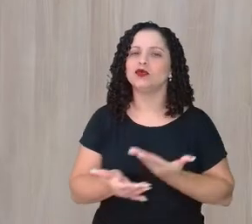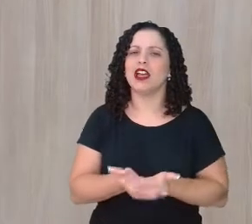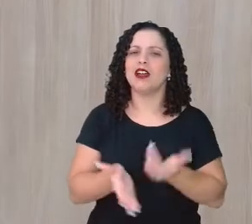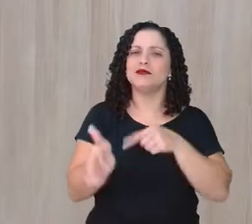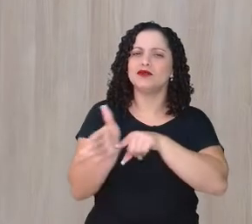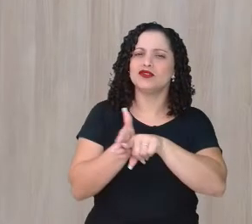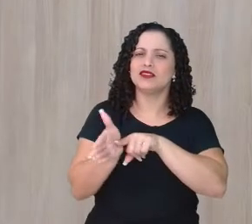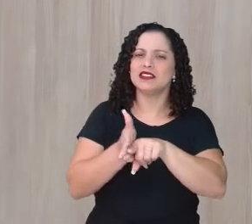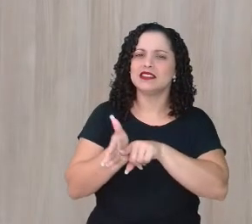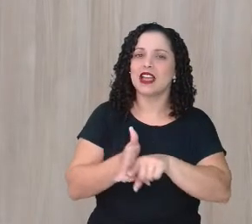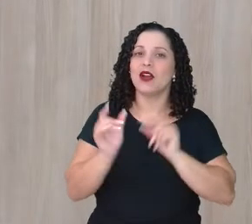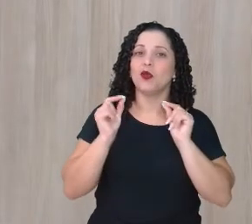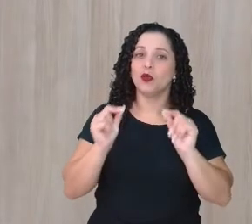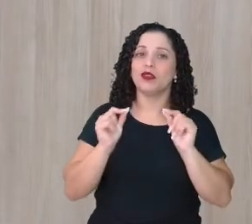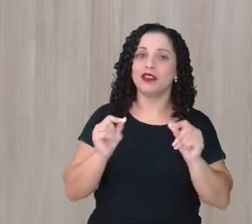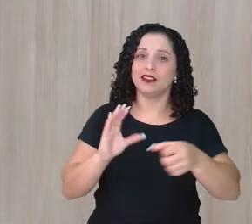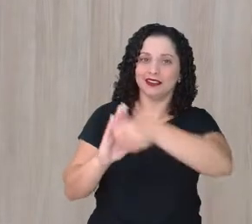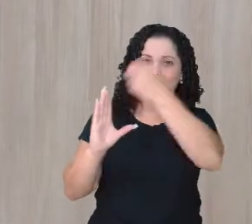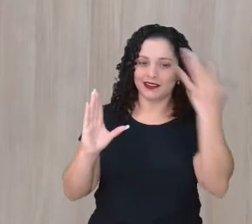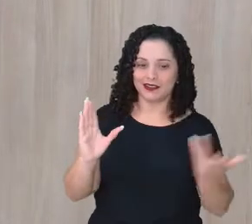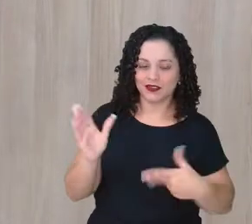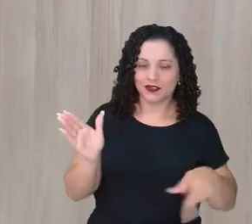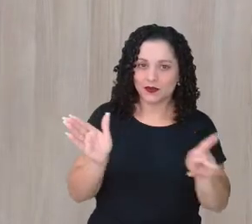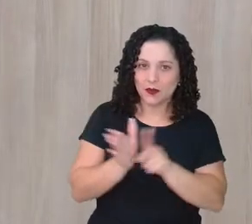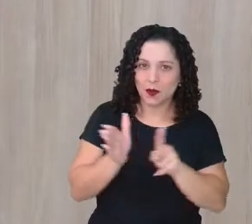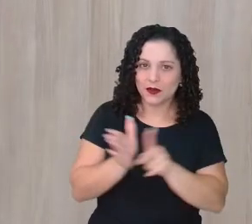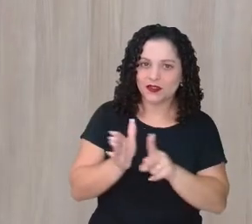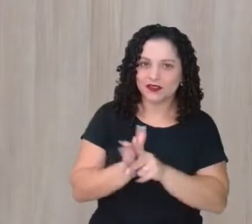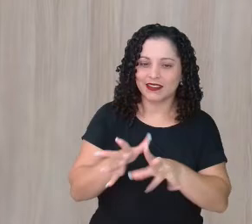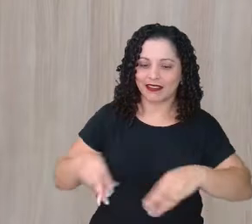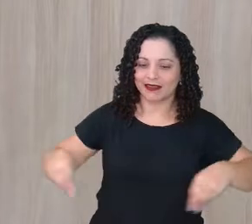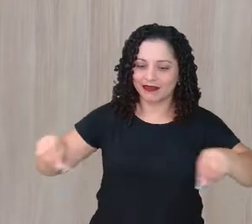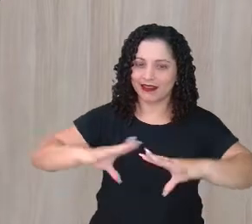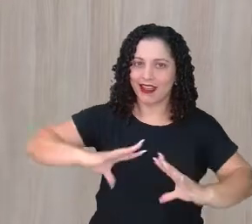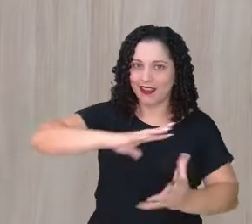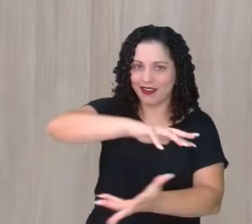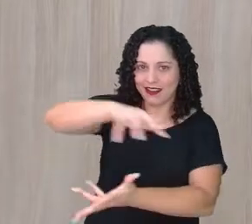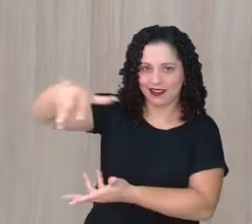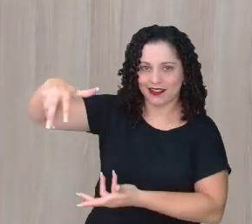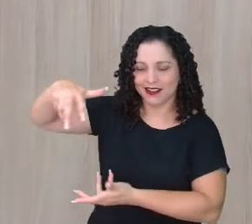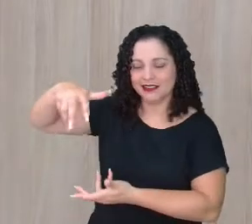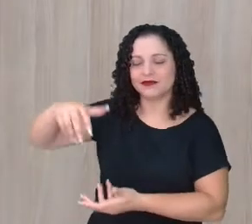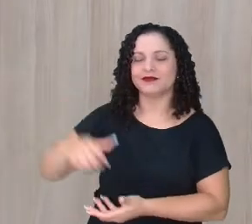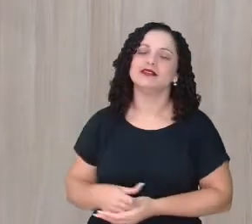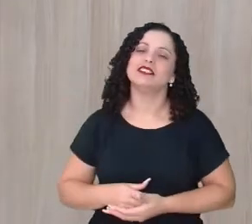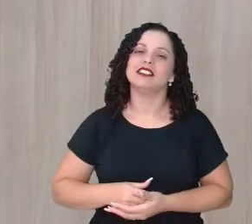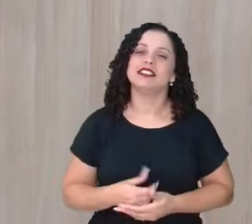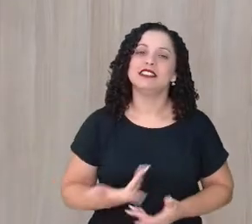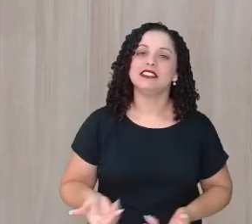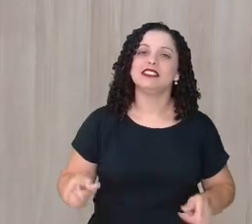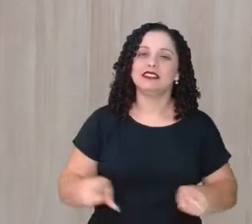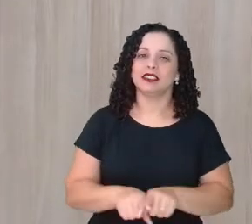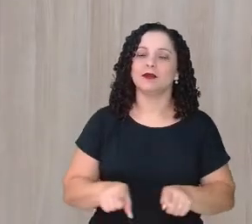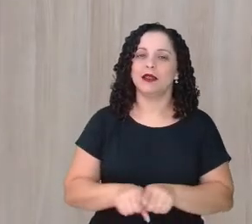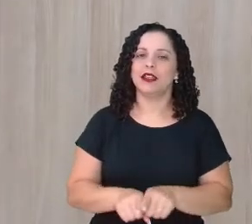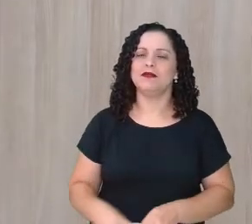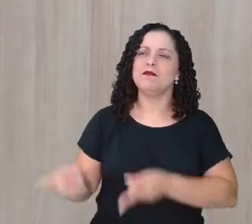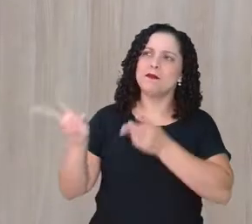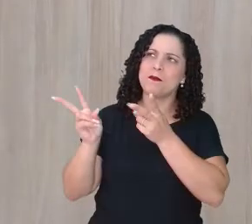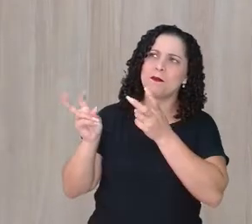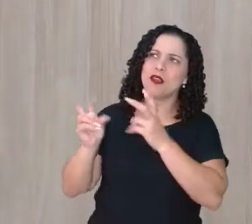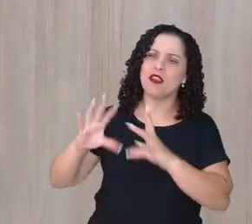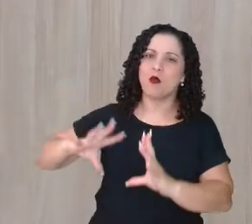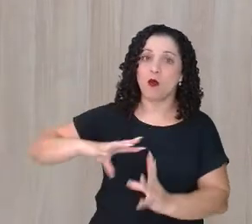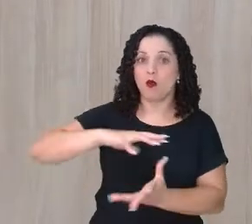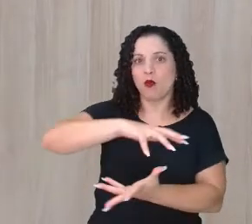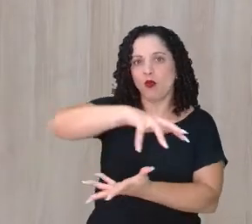esses componentes da Terra. Ele também, né, nos afirma que a Terra está em constante transformação